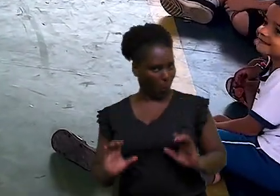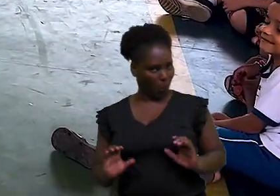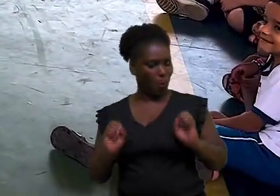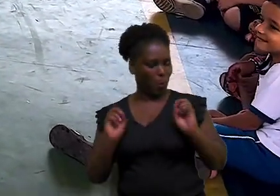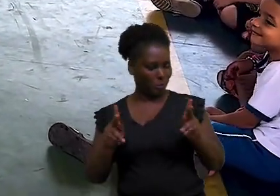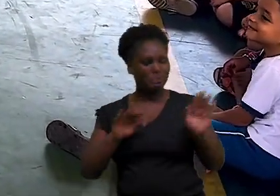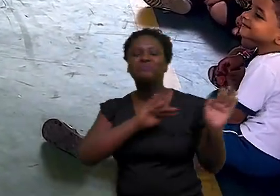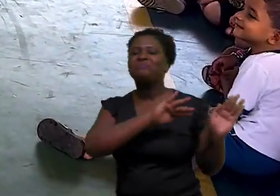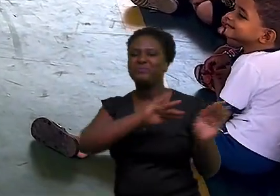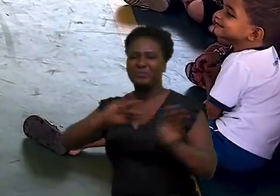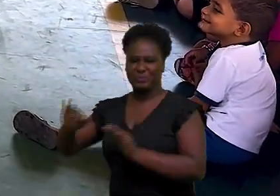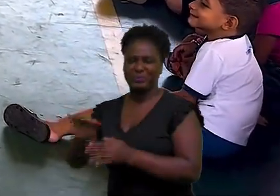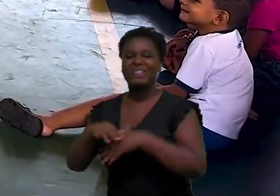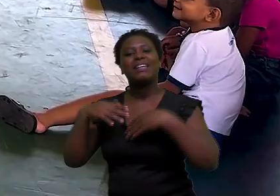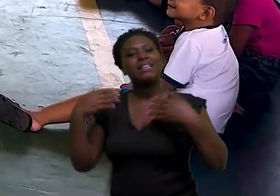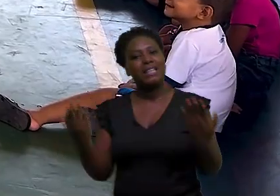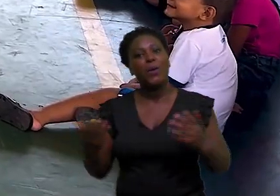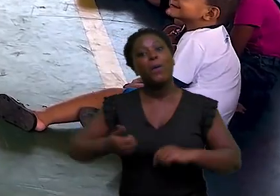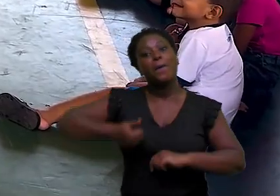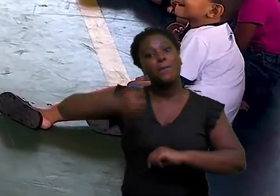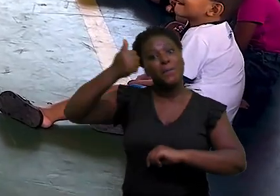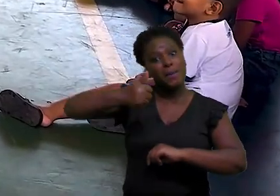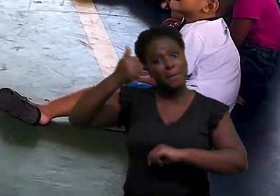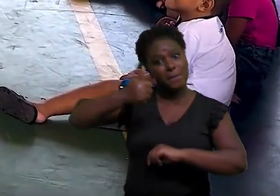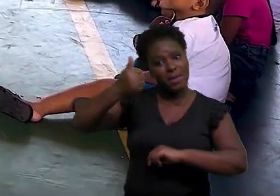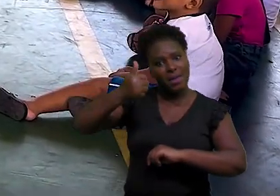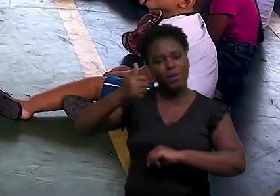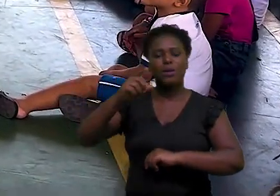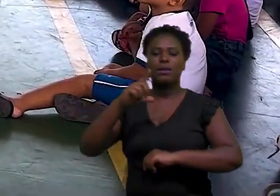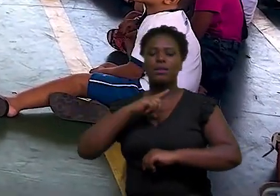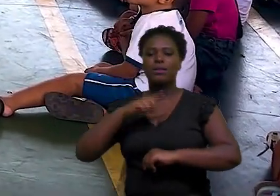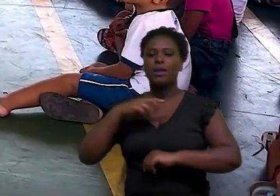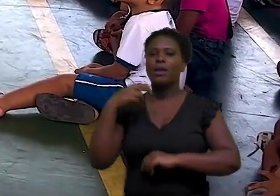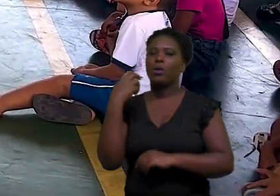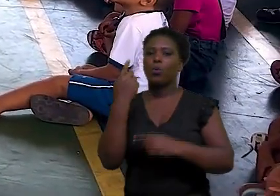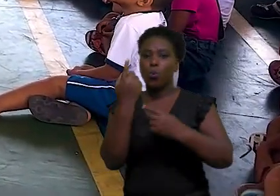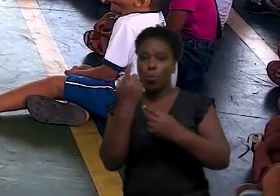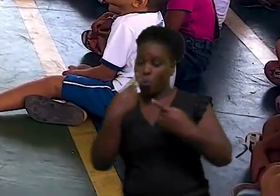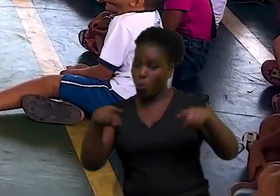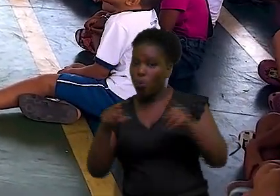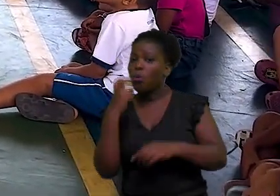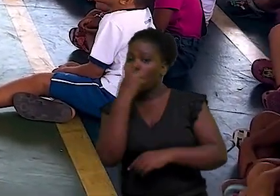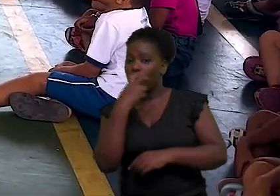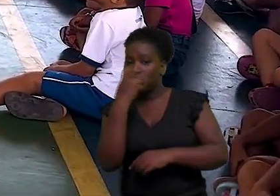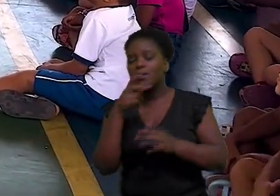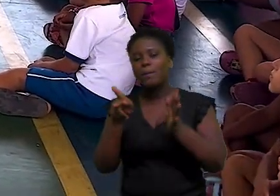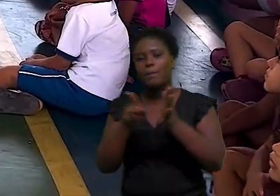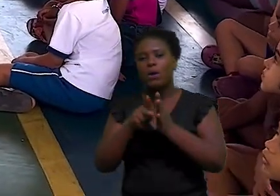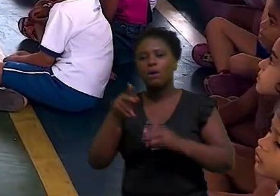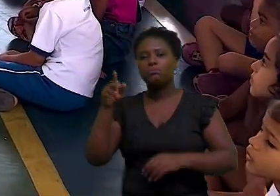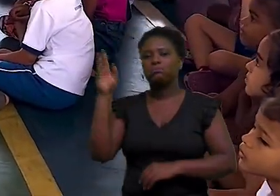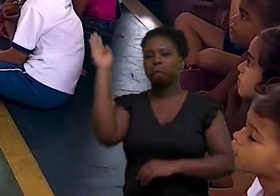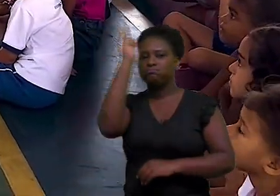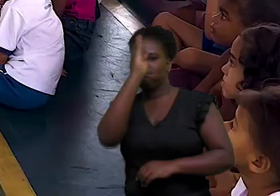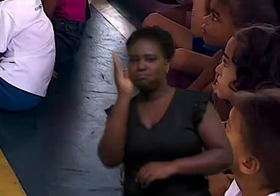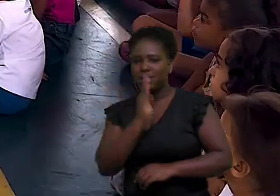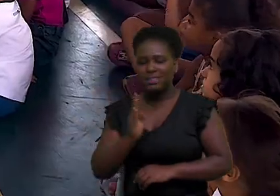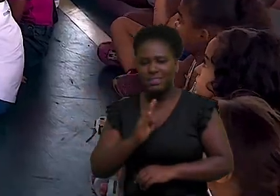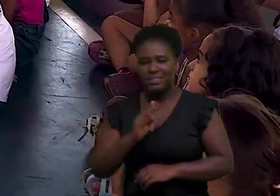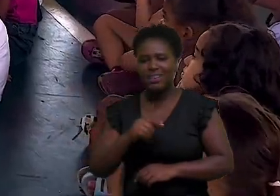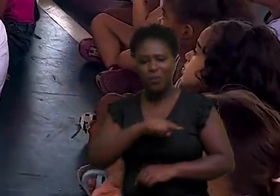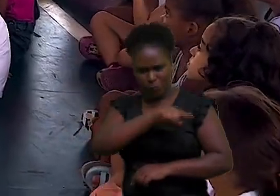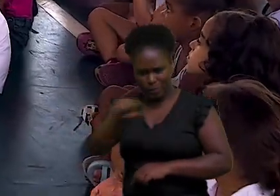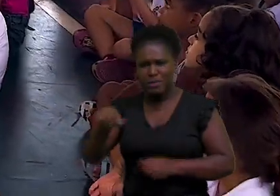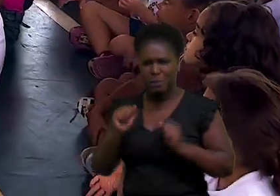primeiramente vamos fazer um momento cívico, tá? Nós vamos cantar o hino nacional. Vocês podem ficar de